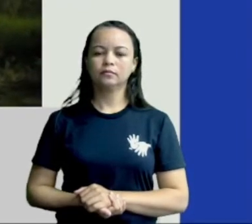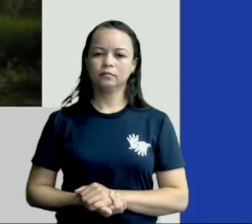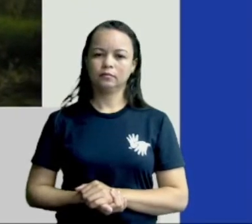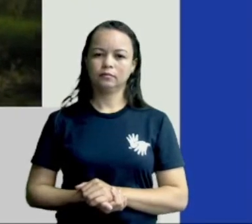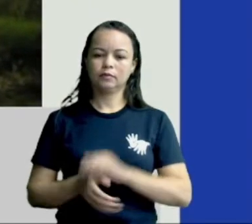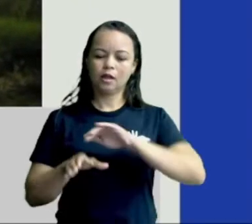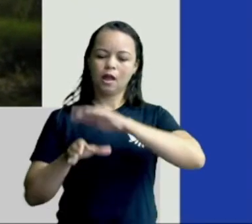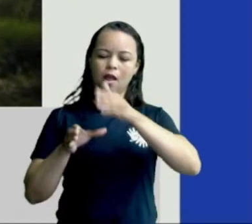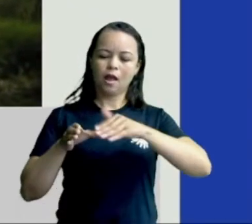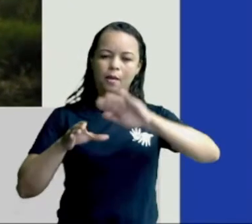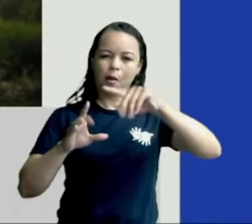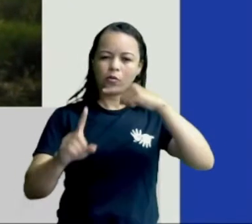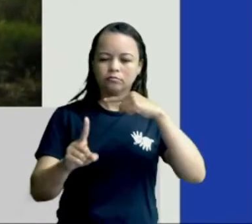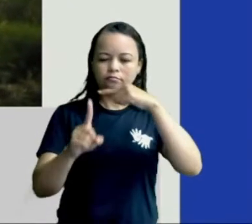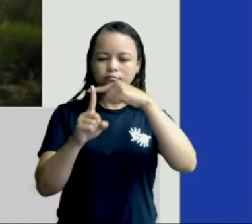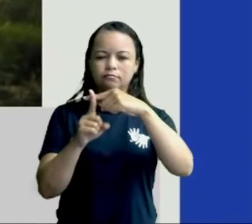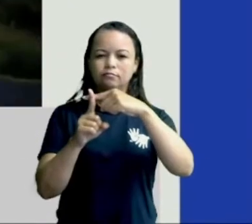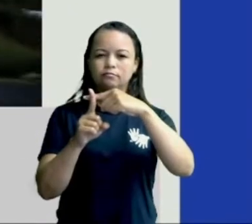Monte das Tabocas.